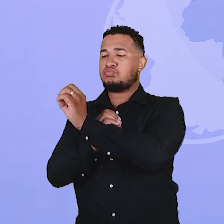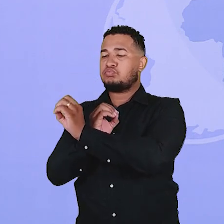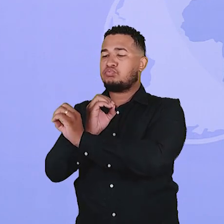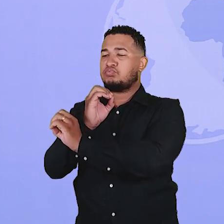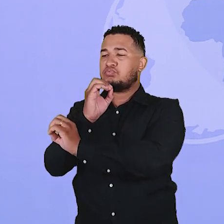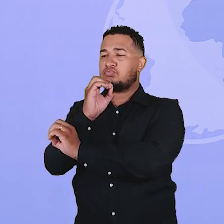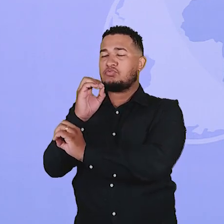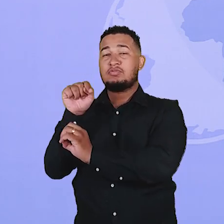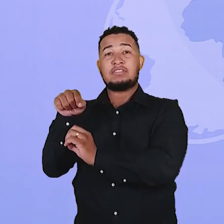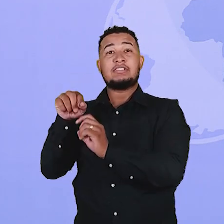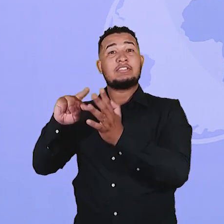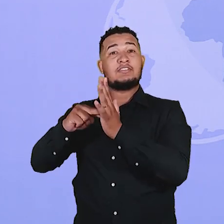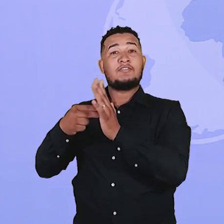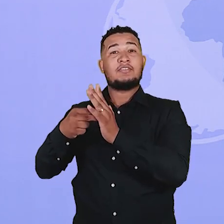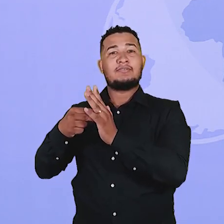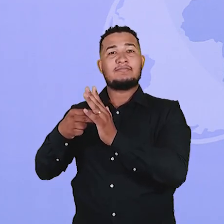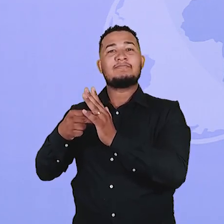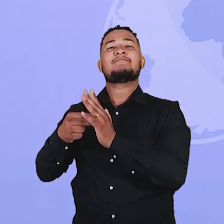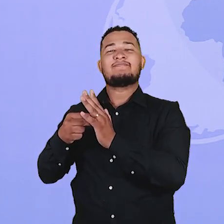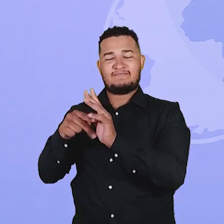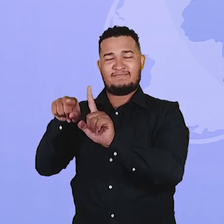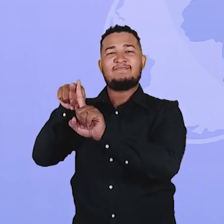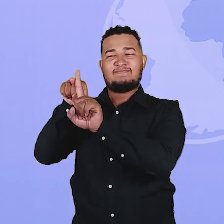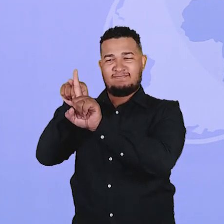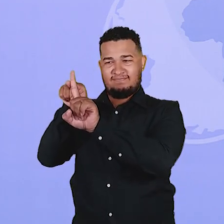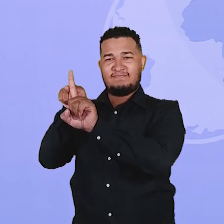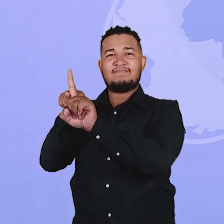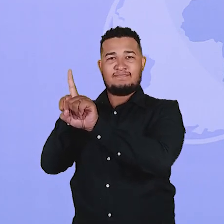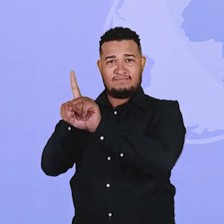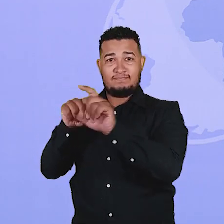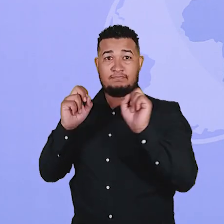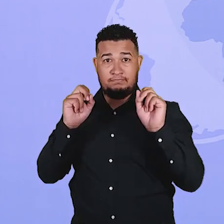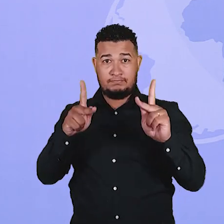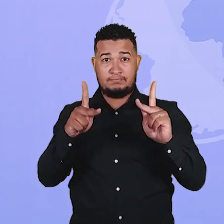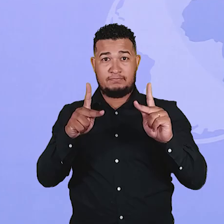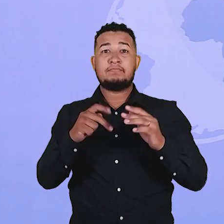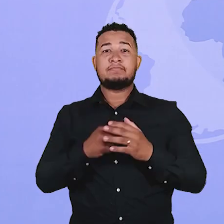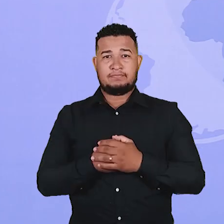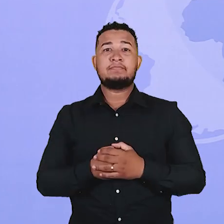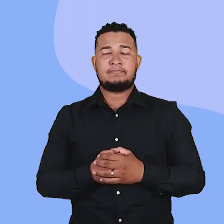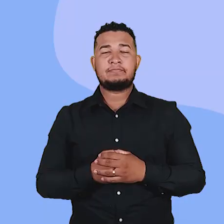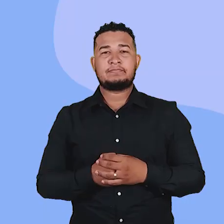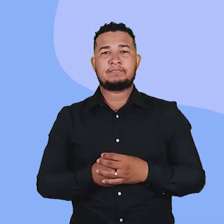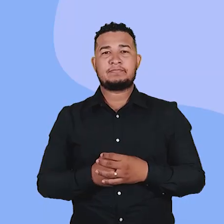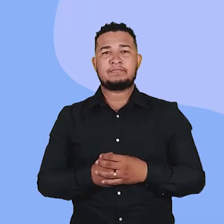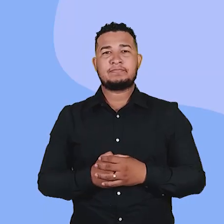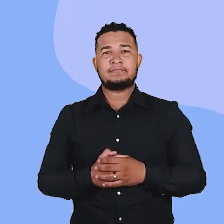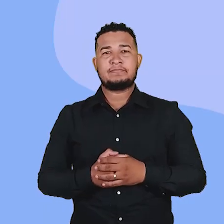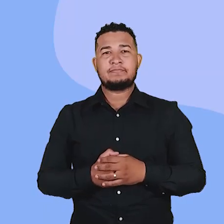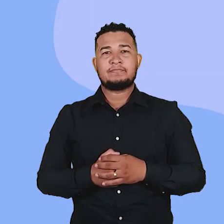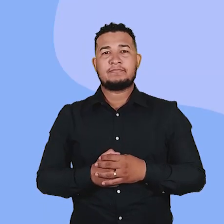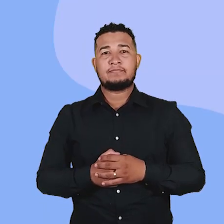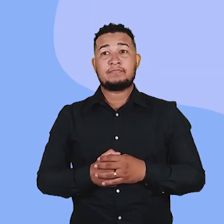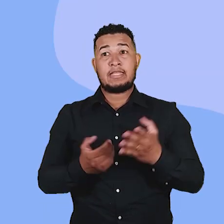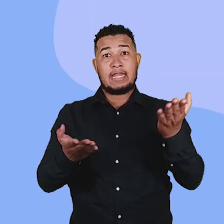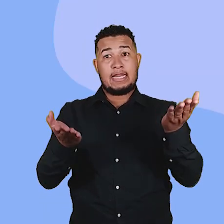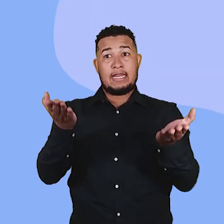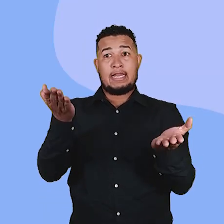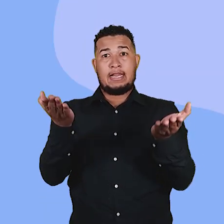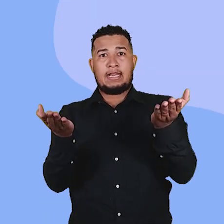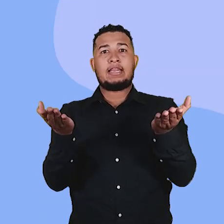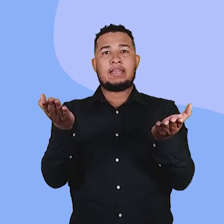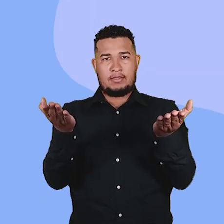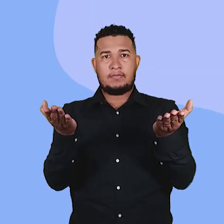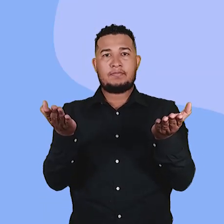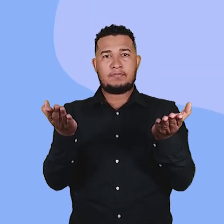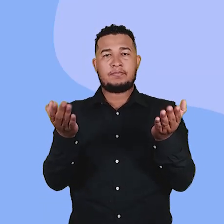mais lentas, ou seja, a minha temperatura está diminuindo. Tranquilo? Então vamos nessa. Equilíbrio